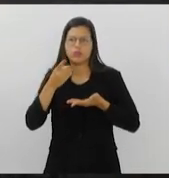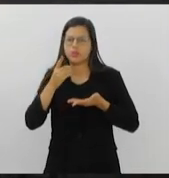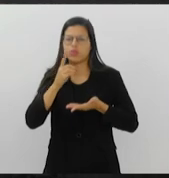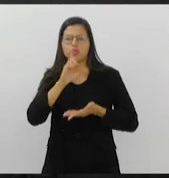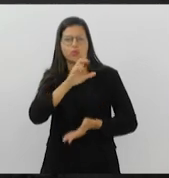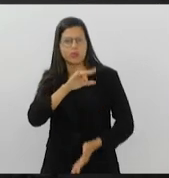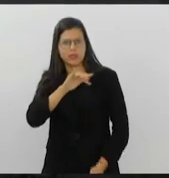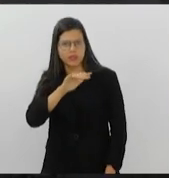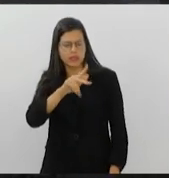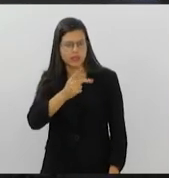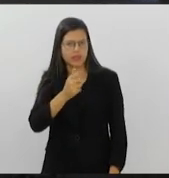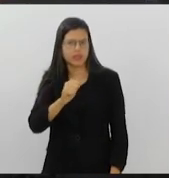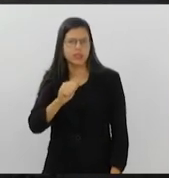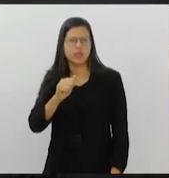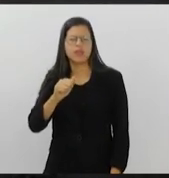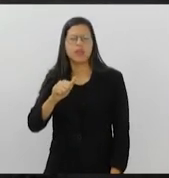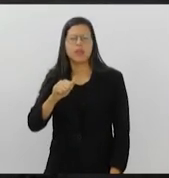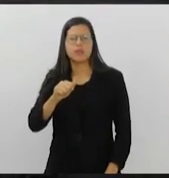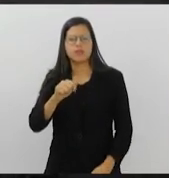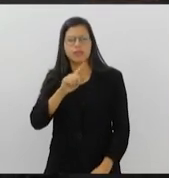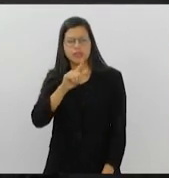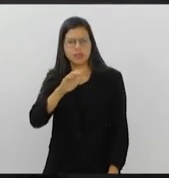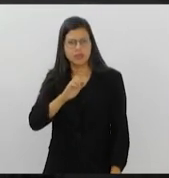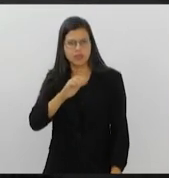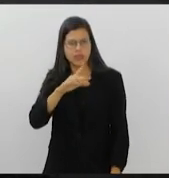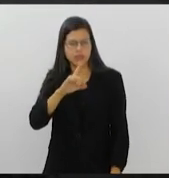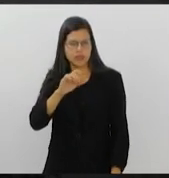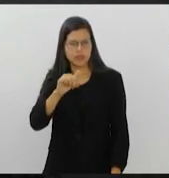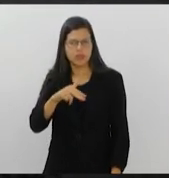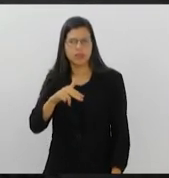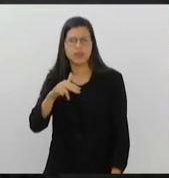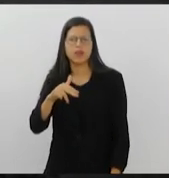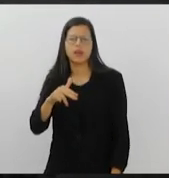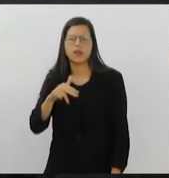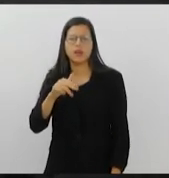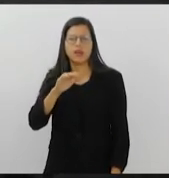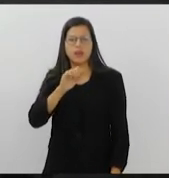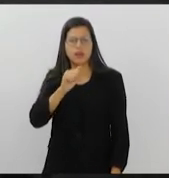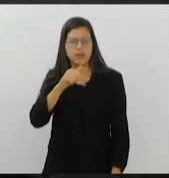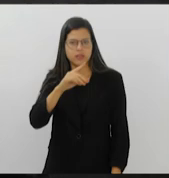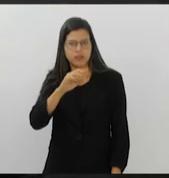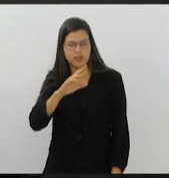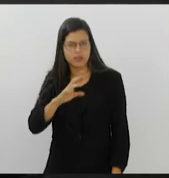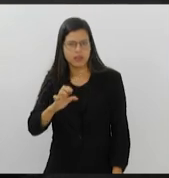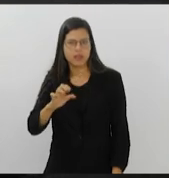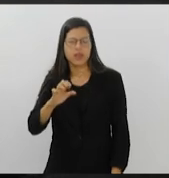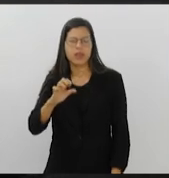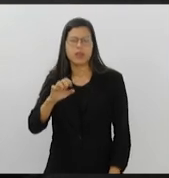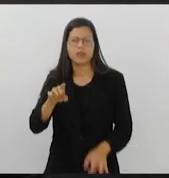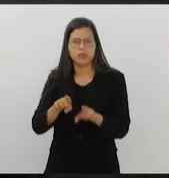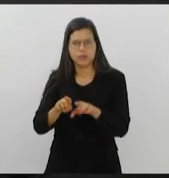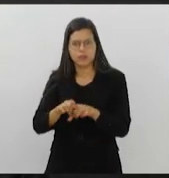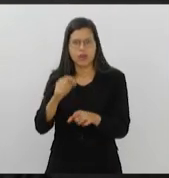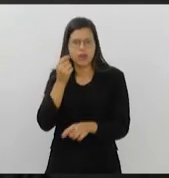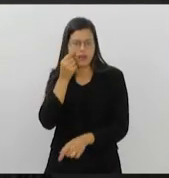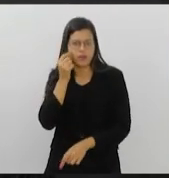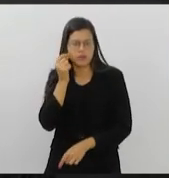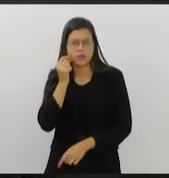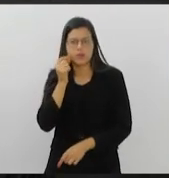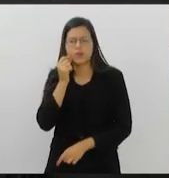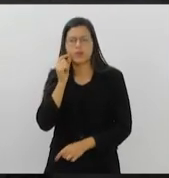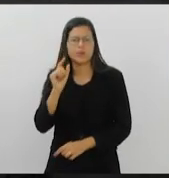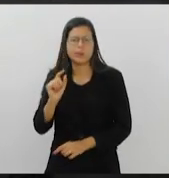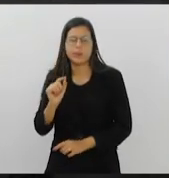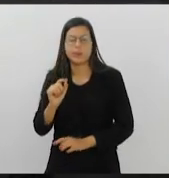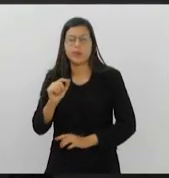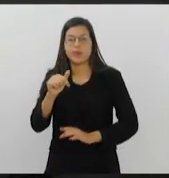Zeidan, Marina do MST, Dani Monteiro, Andrezinho Siciliano e Giovanni Ratinho, que institui no âmbito do